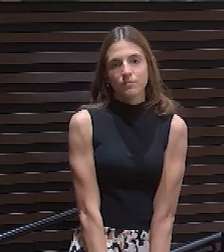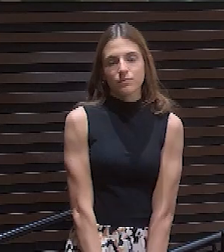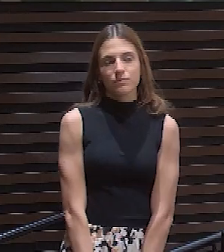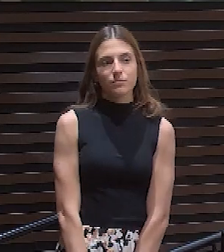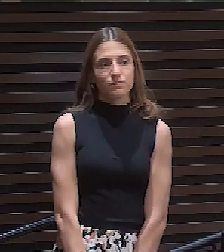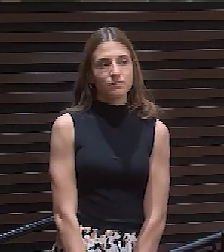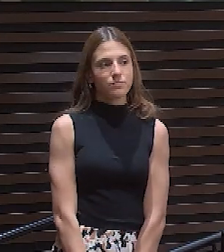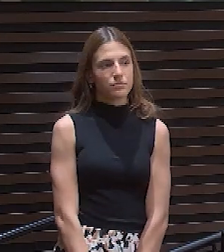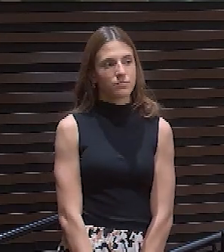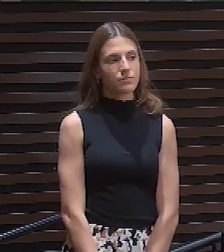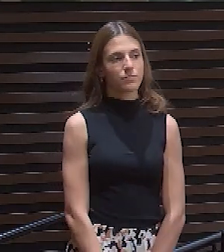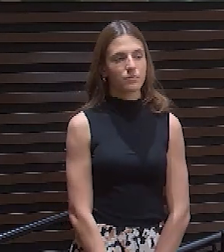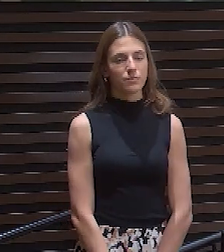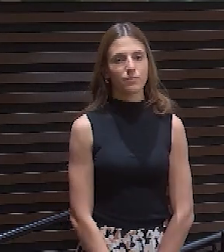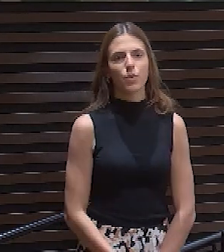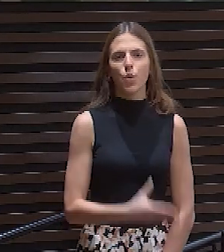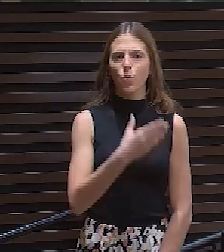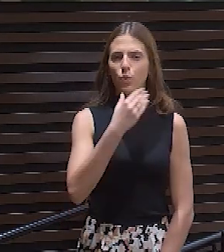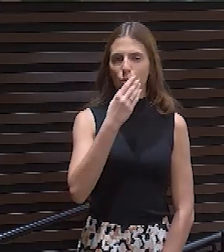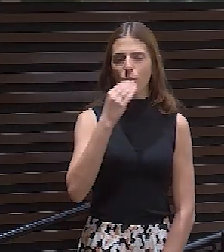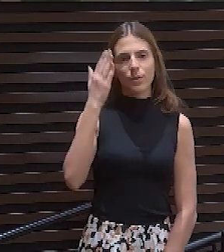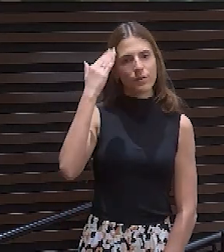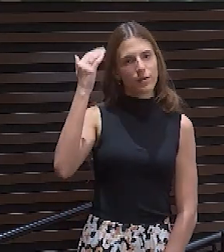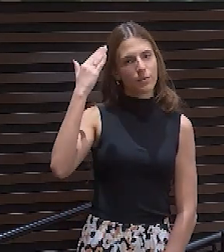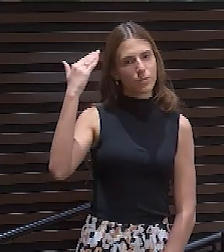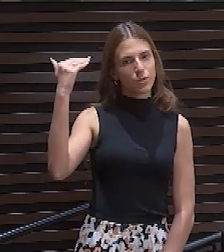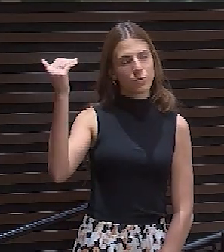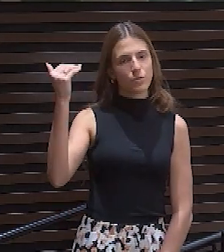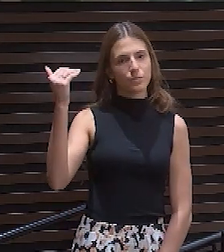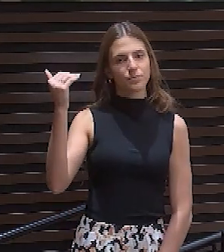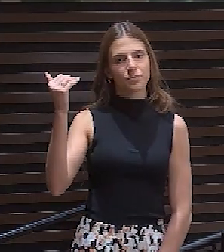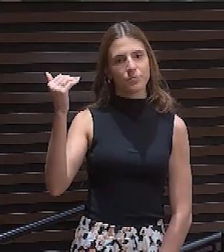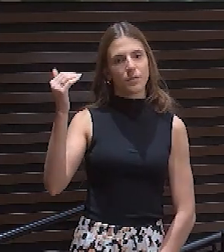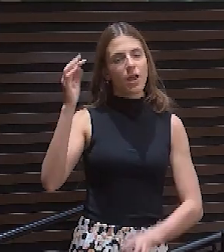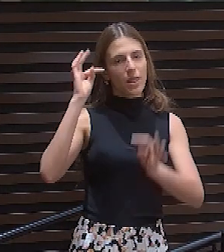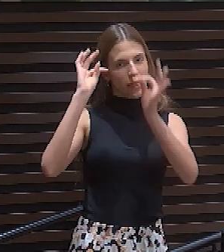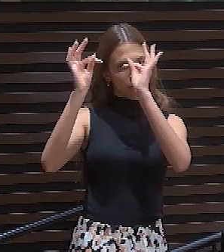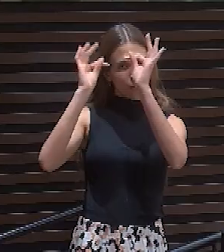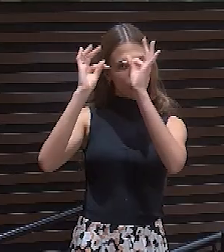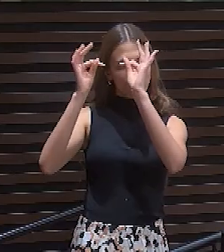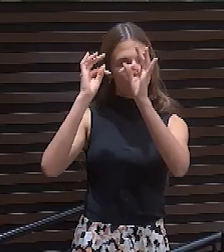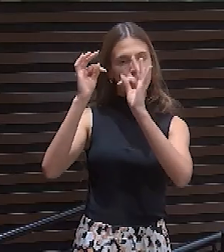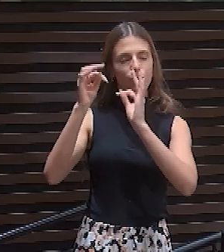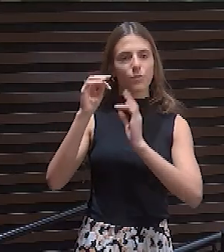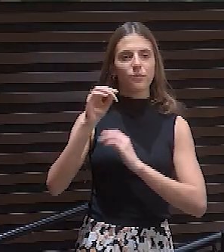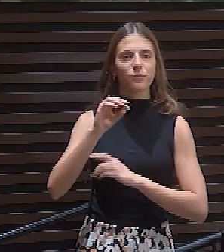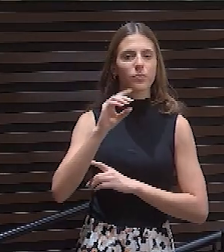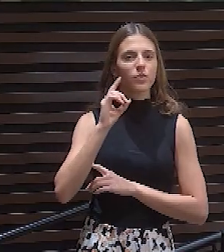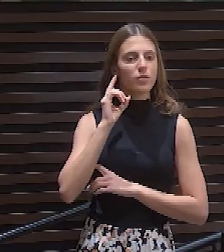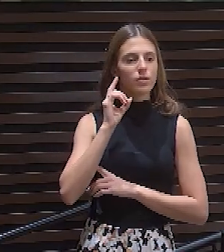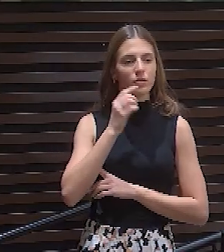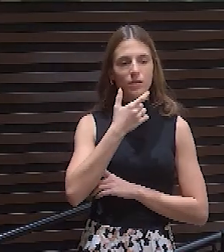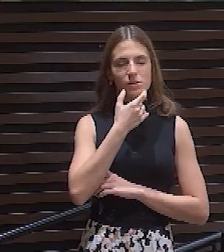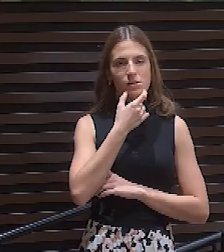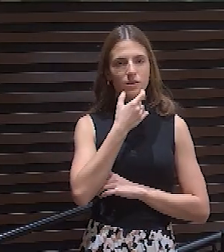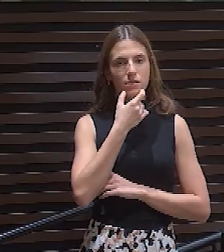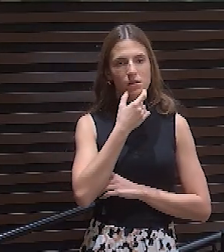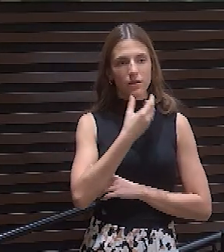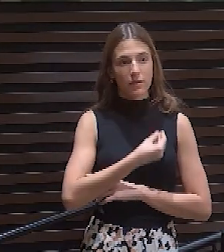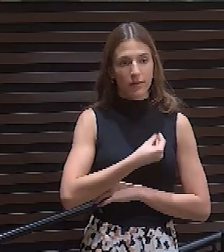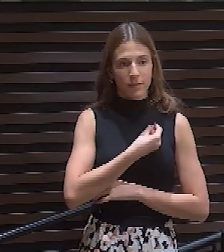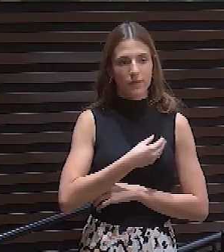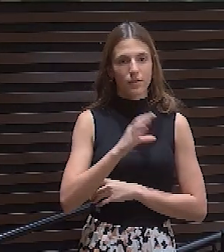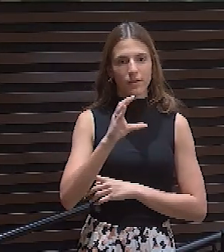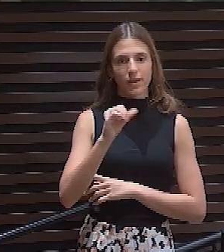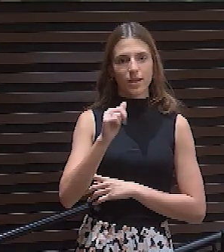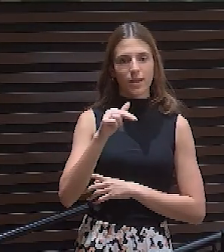O J.I. Parker, um teólogo inglês que morou muitos anos no Canadá, ele diz assim: a